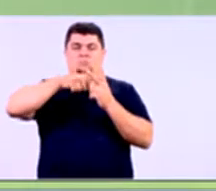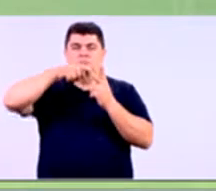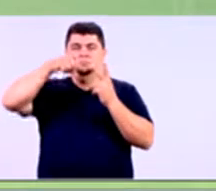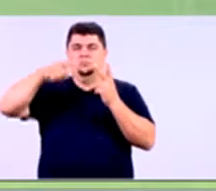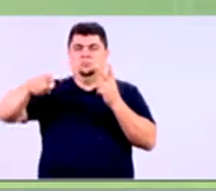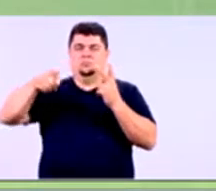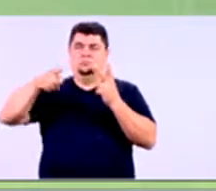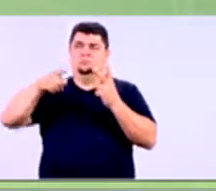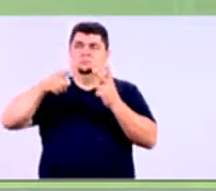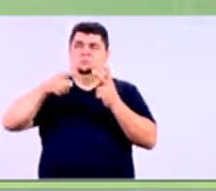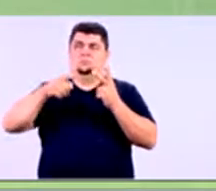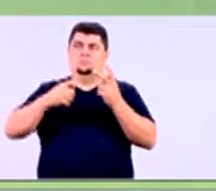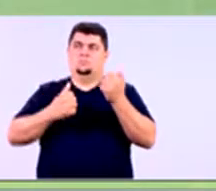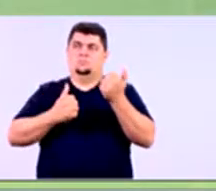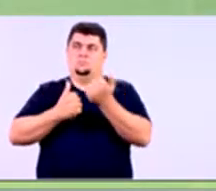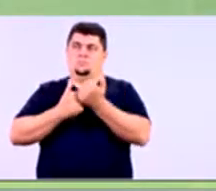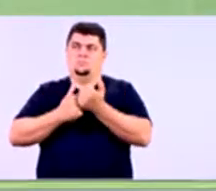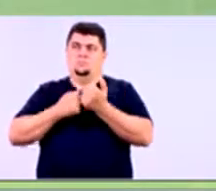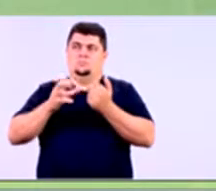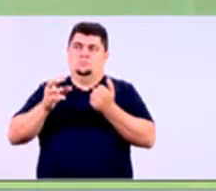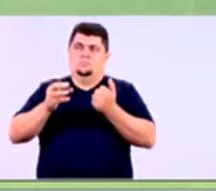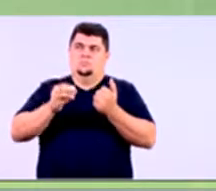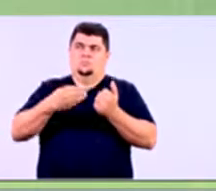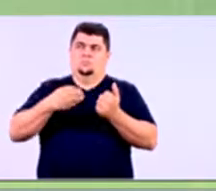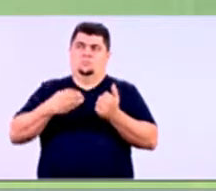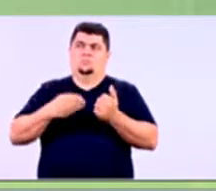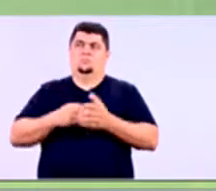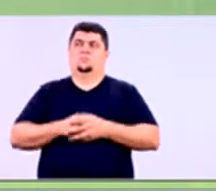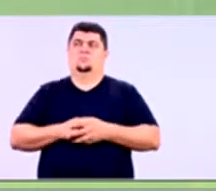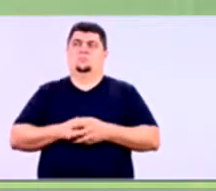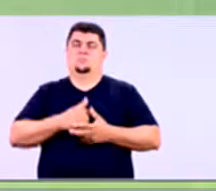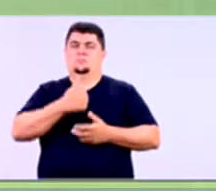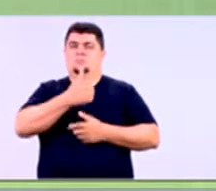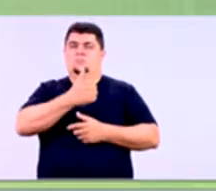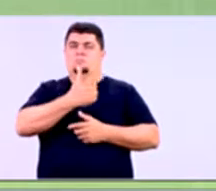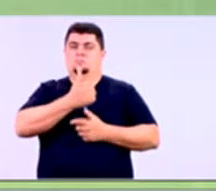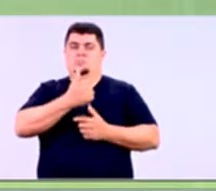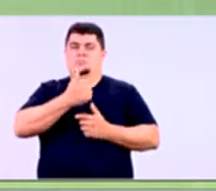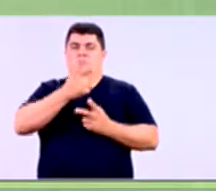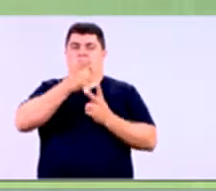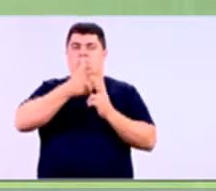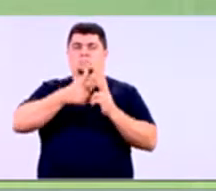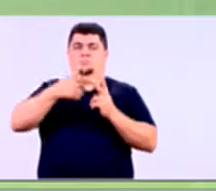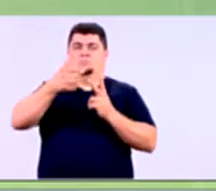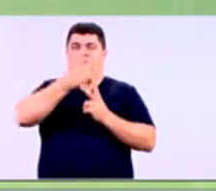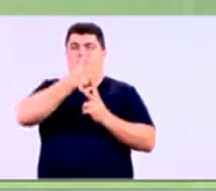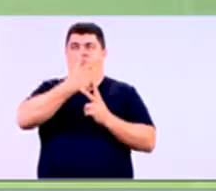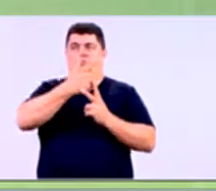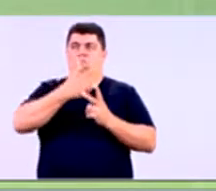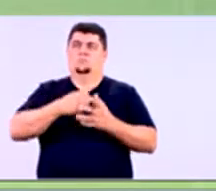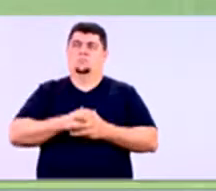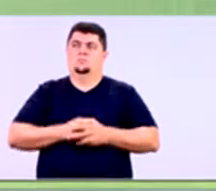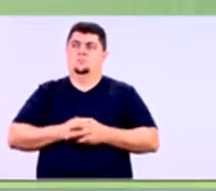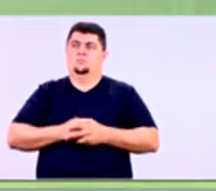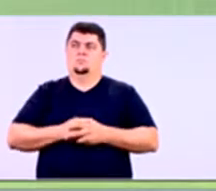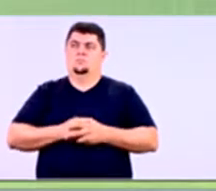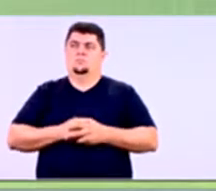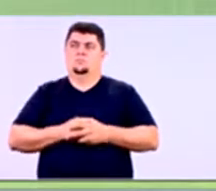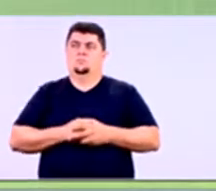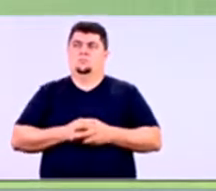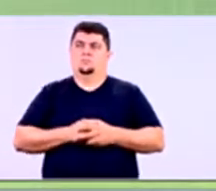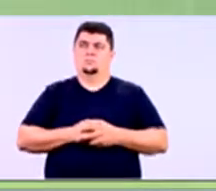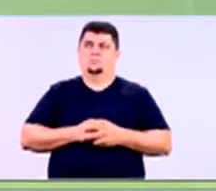1,5. Extrai essa raiz, 12ª, e aí subtrai uma unidade. Ou seja, a taxa